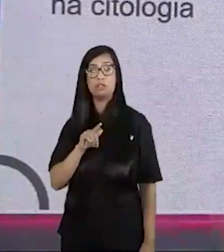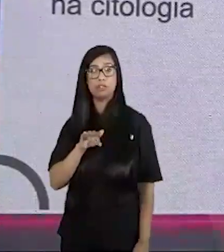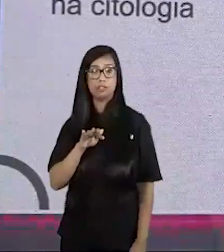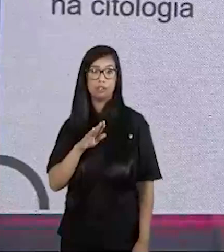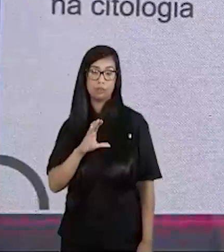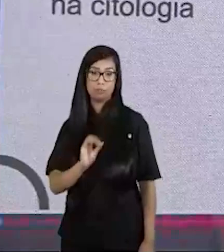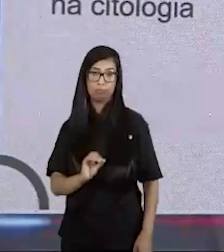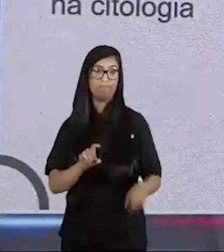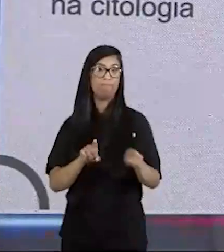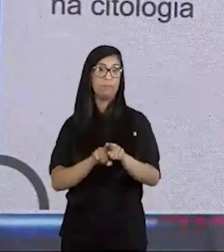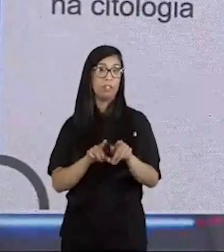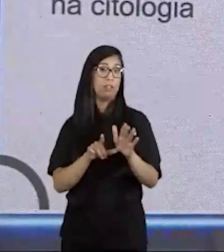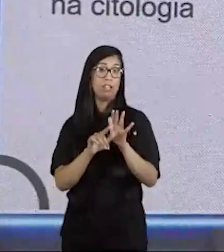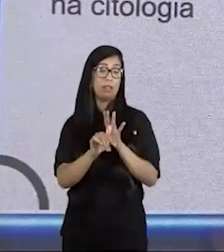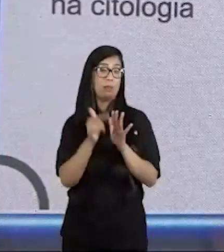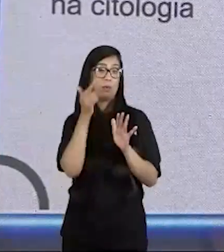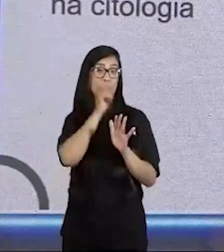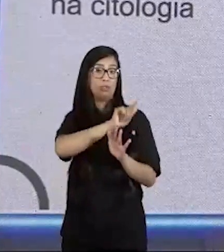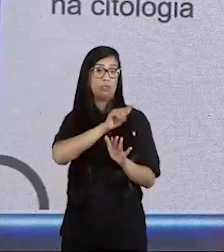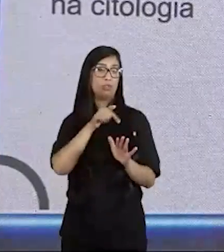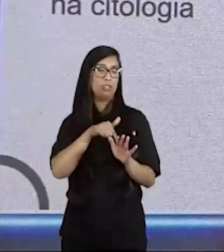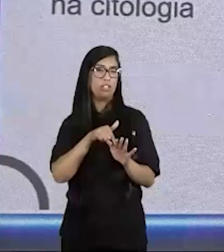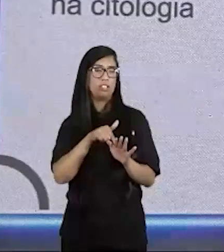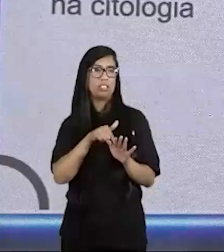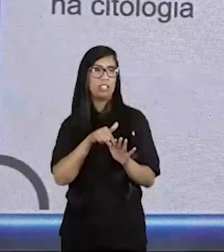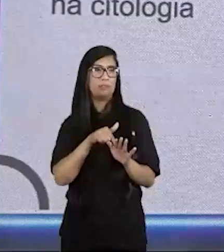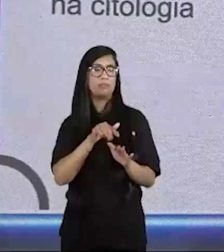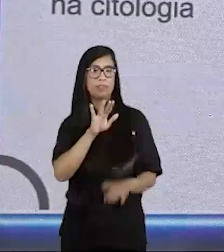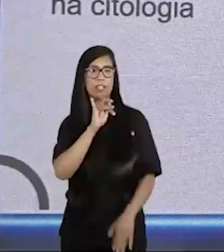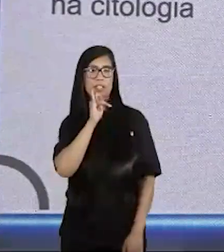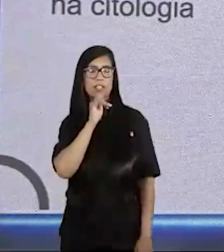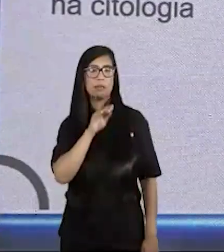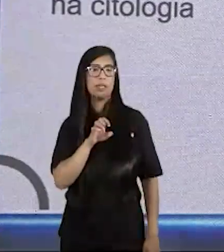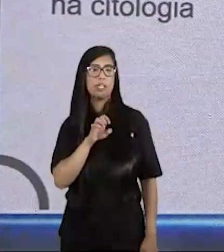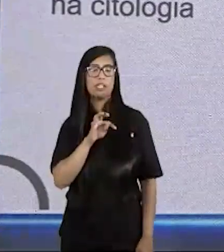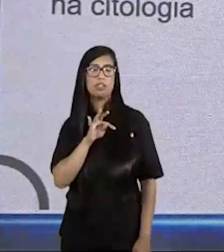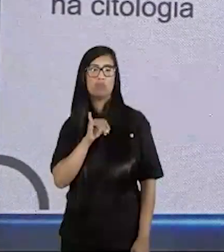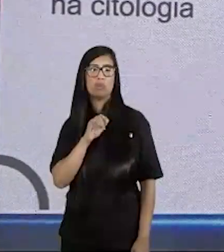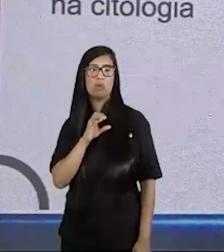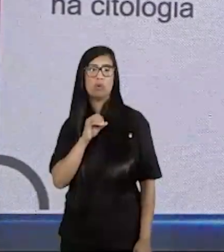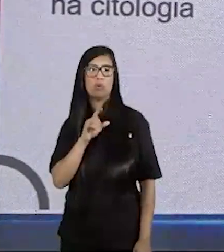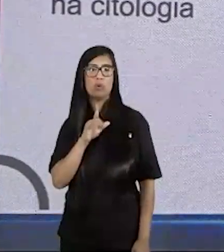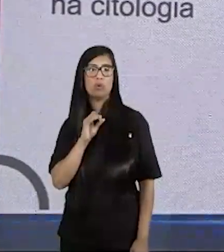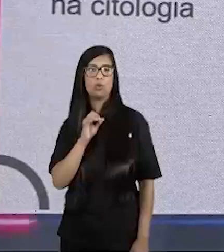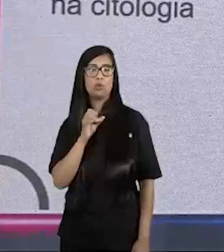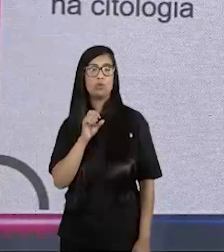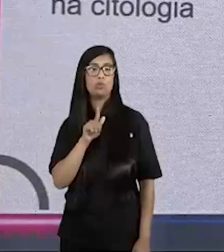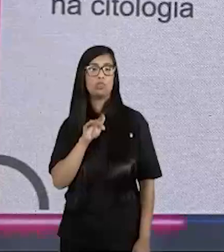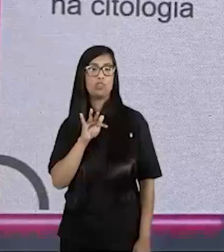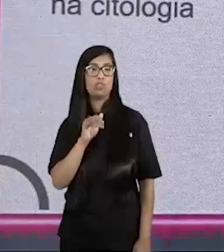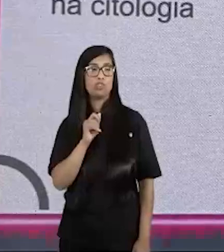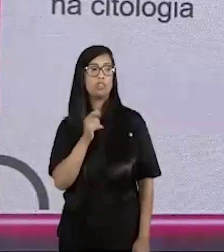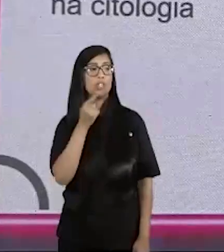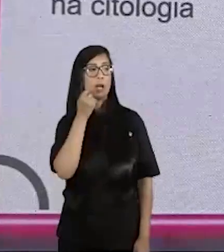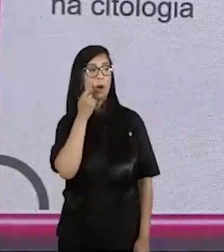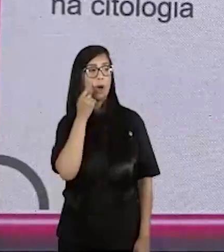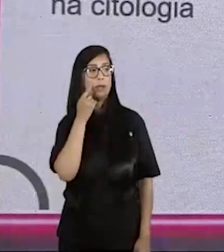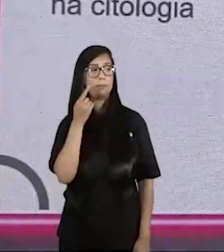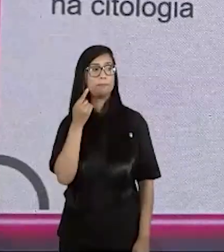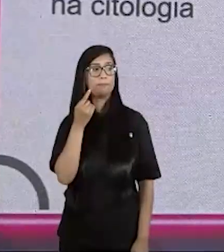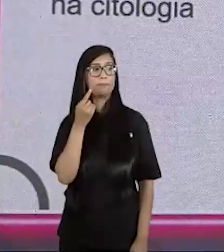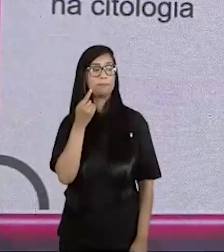faz uma possibilidade etiológica ou se estabelece a etiologia, a depender da lâmina encontrada,